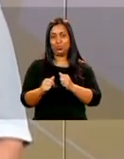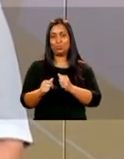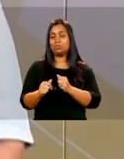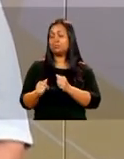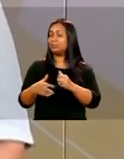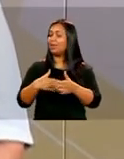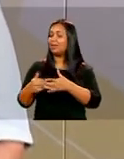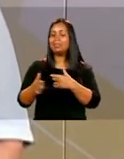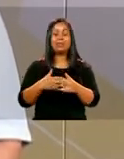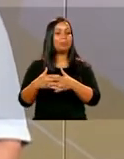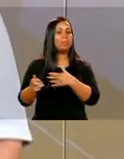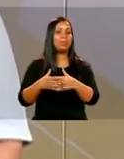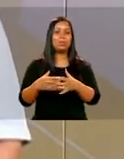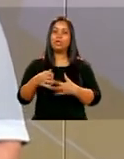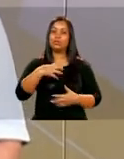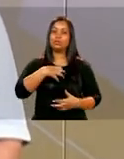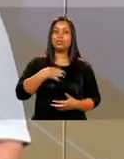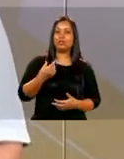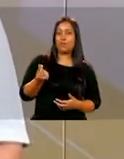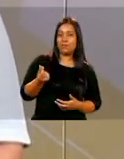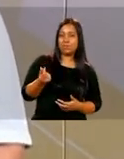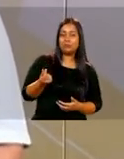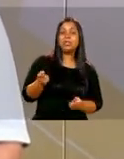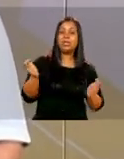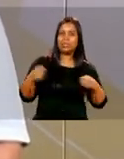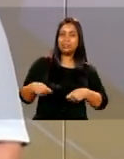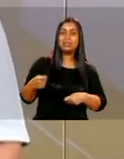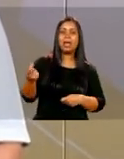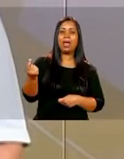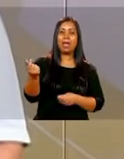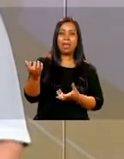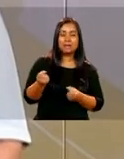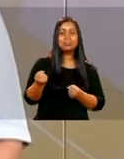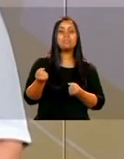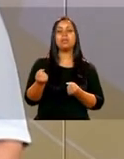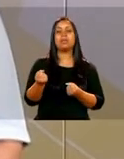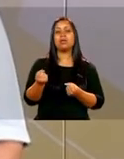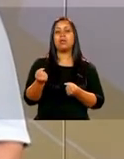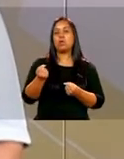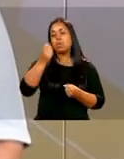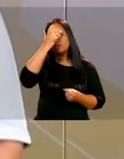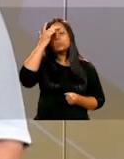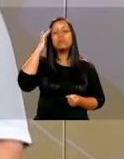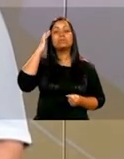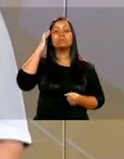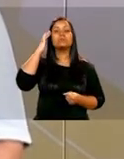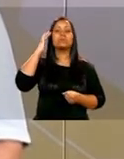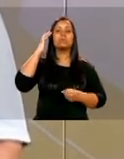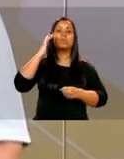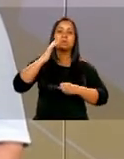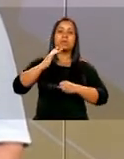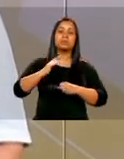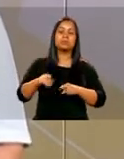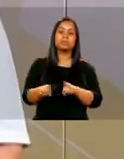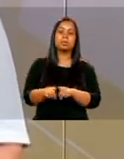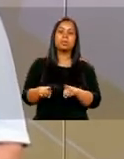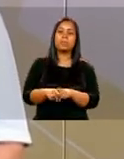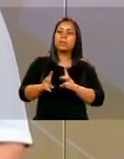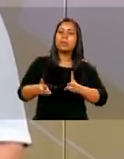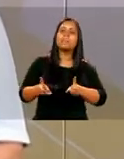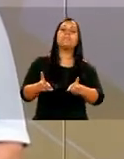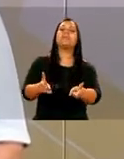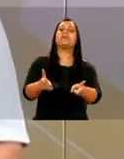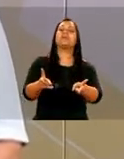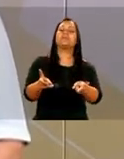né, independente da sua condição financeira, possam receber o mesmo tratamento com os mesmos profissionais, né, com